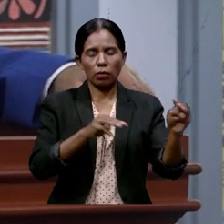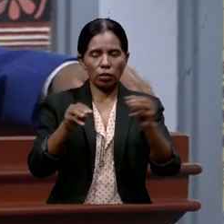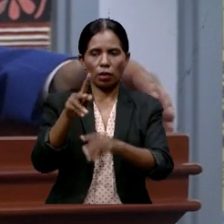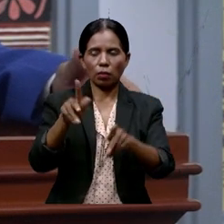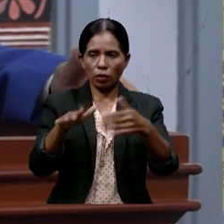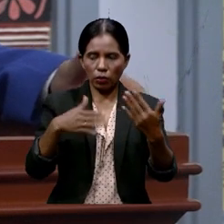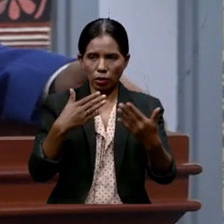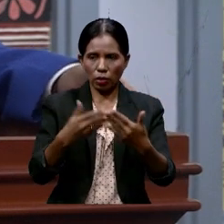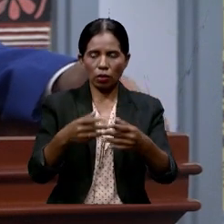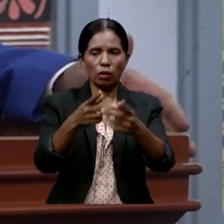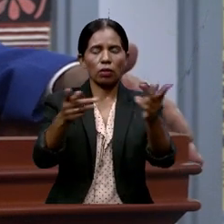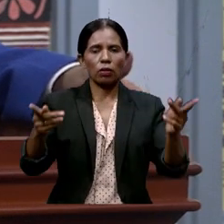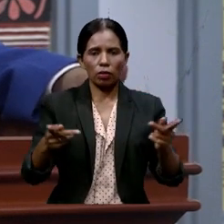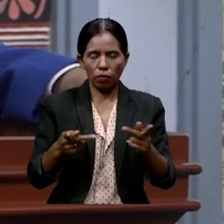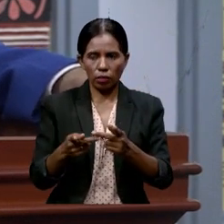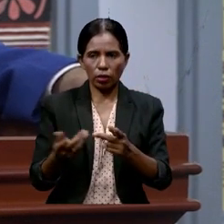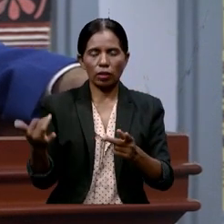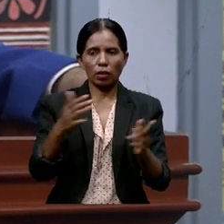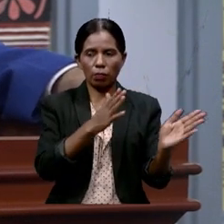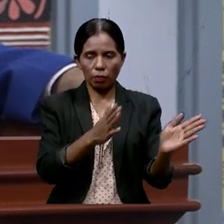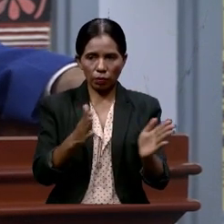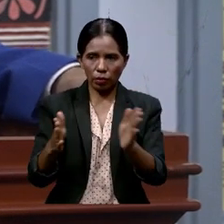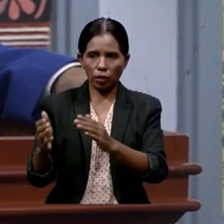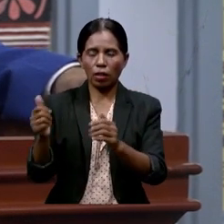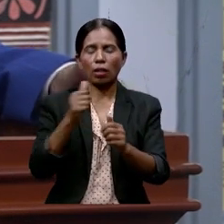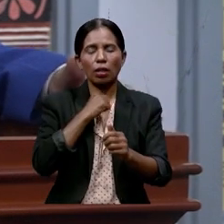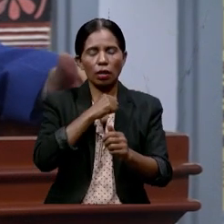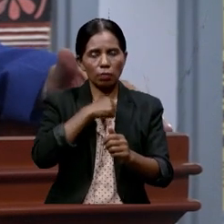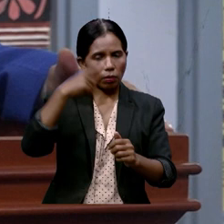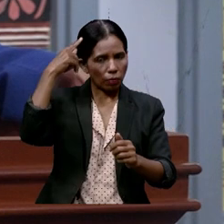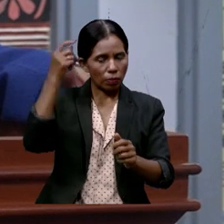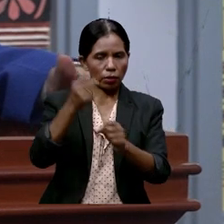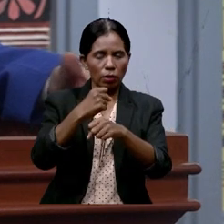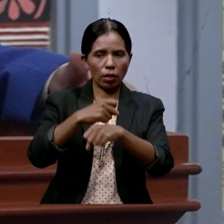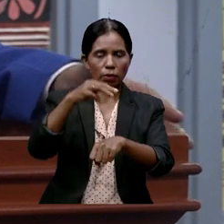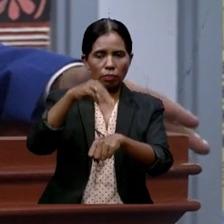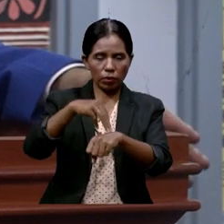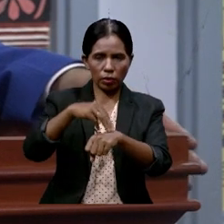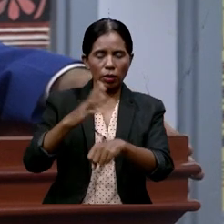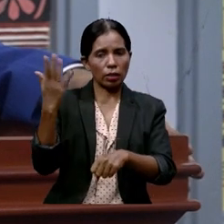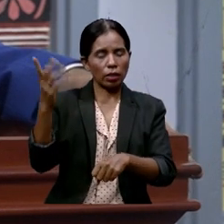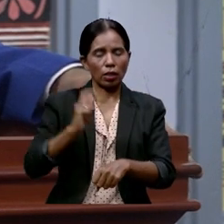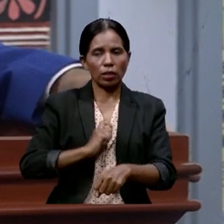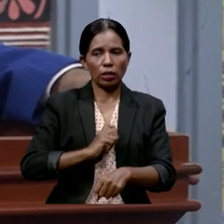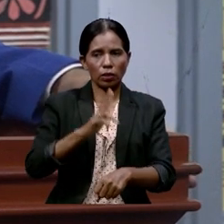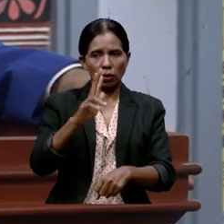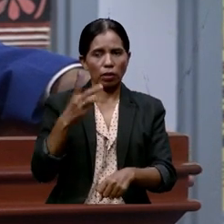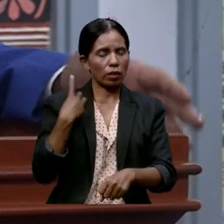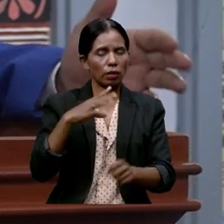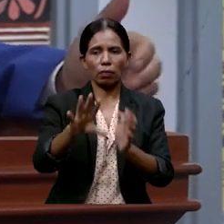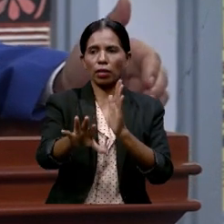Sira, o fato nebe preparado ba amu papa atalo, missa e atastolo. Fato em ser nelosita mais